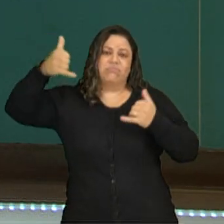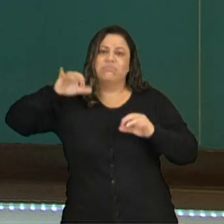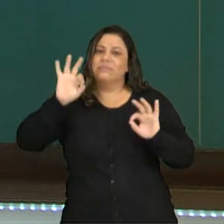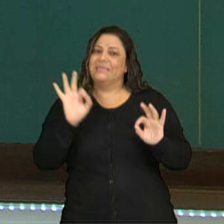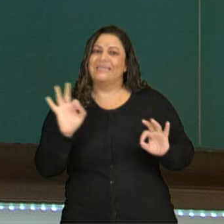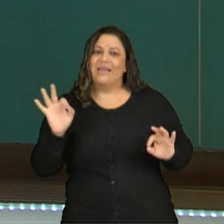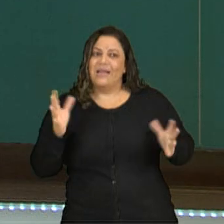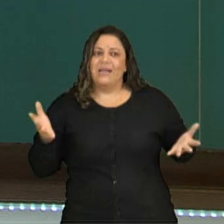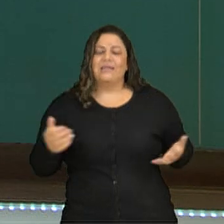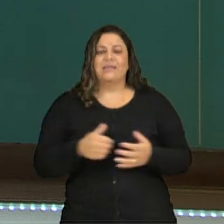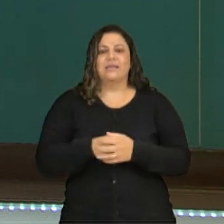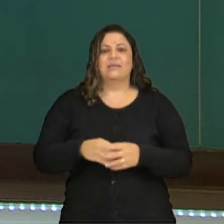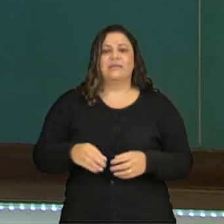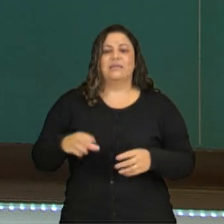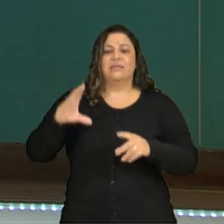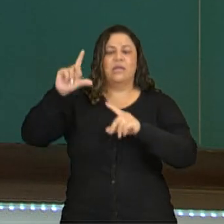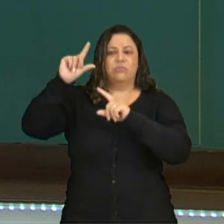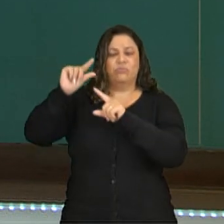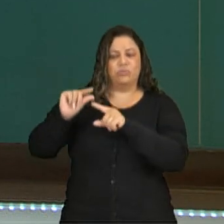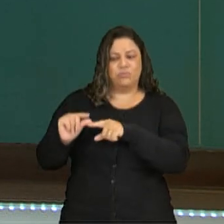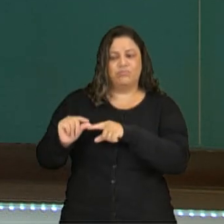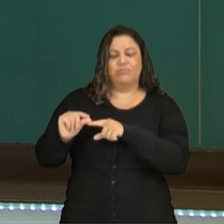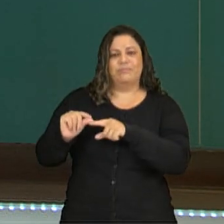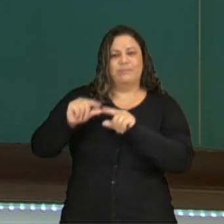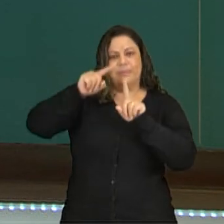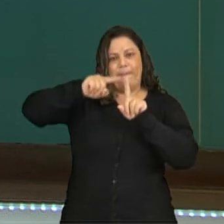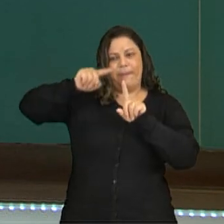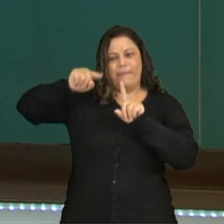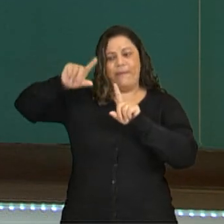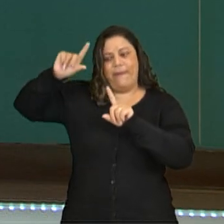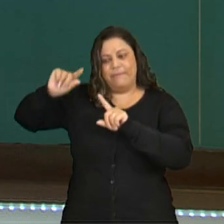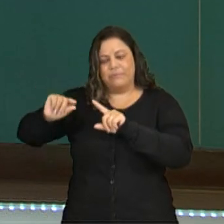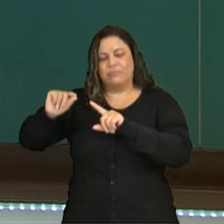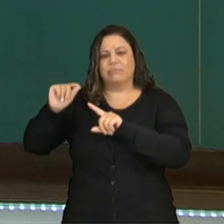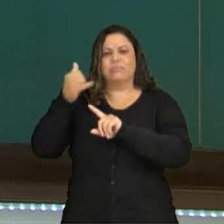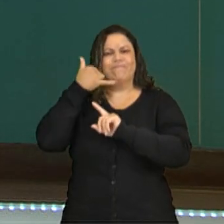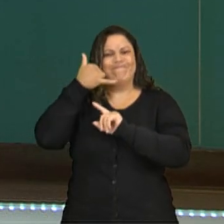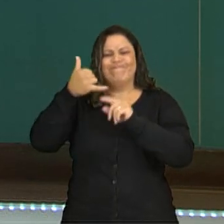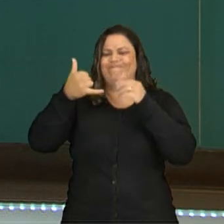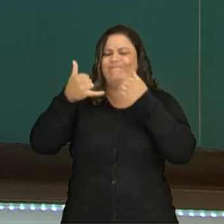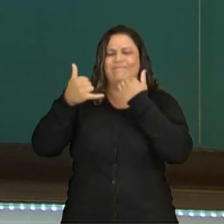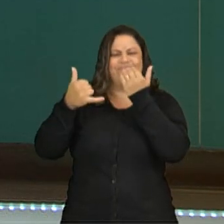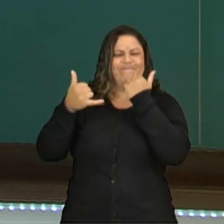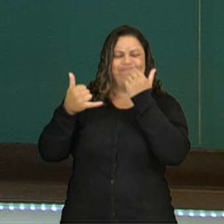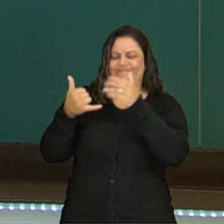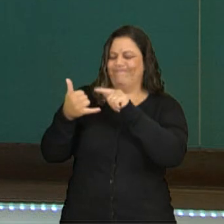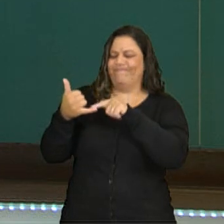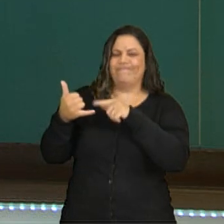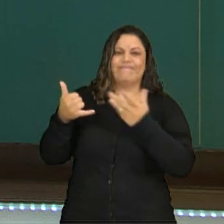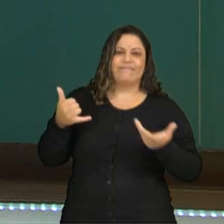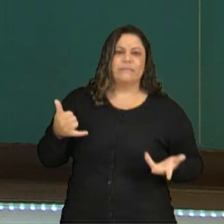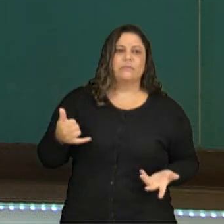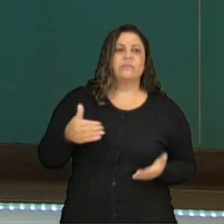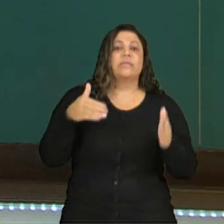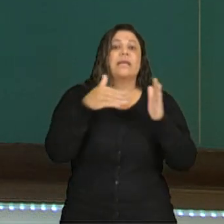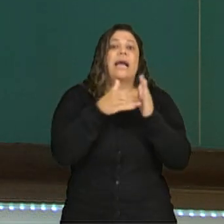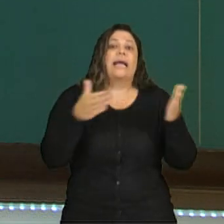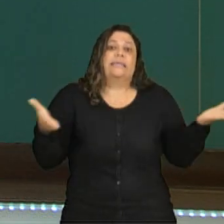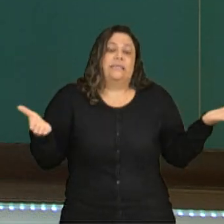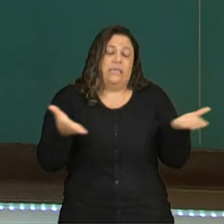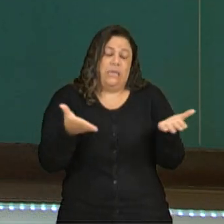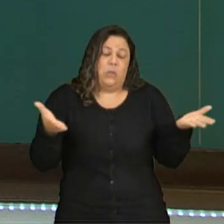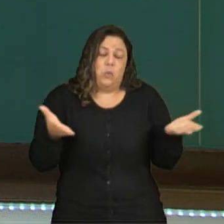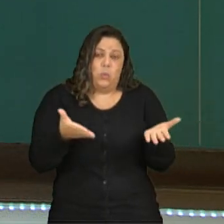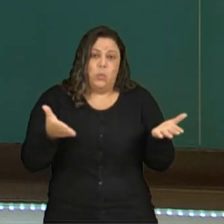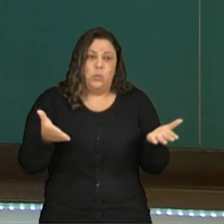telefone fica sem sinal, tá? Essa que é o sistema. Até hoje, apesar de os